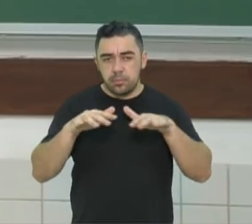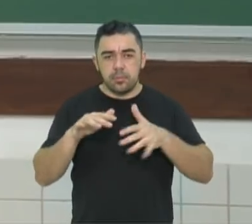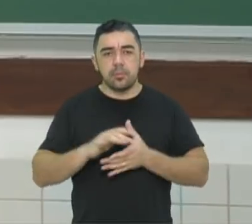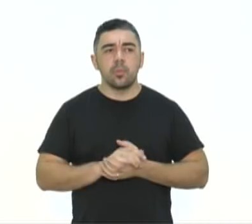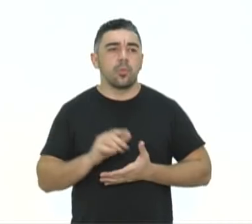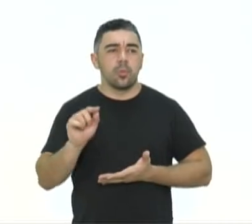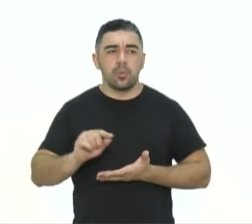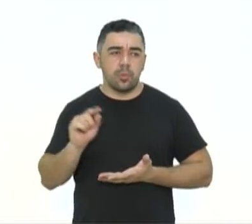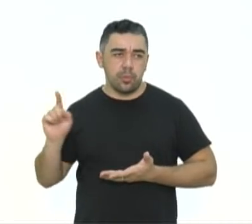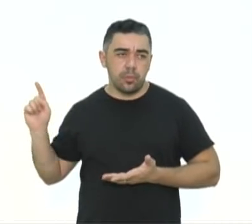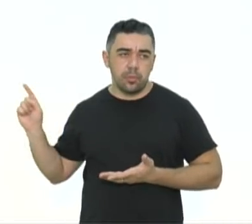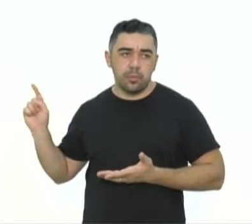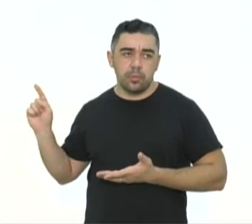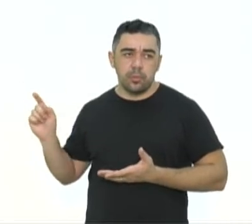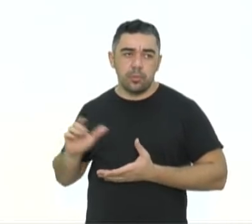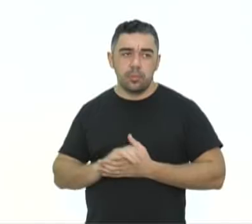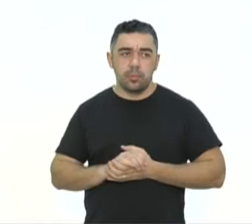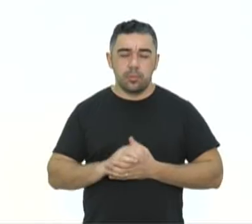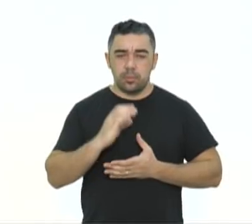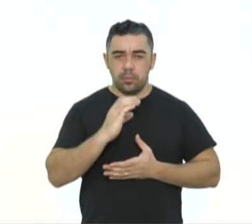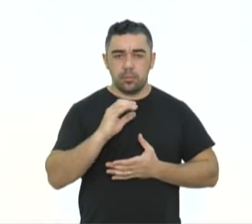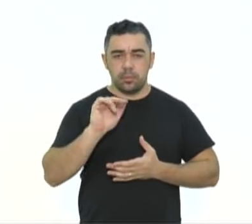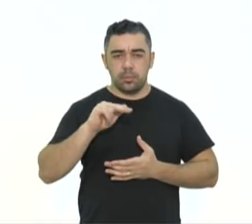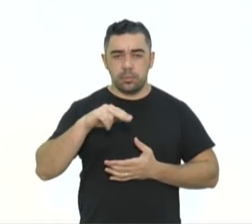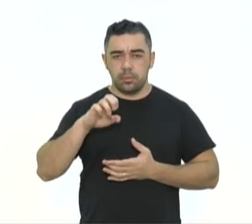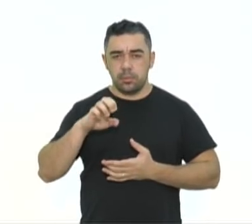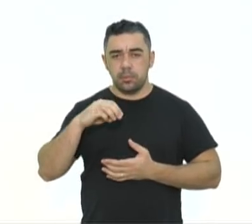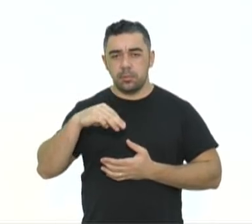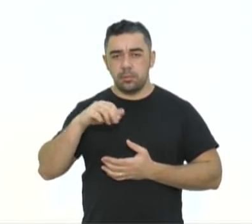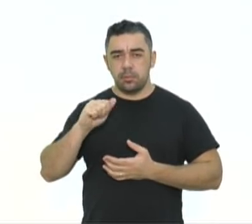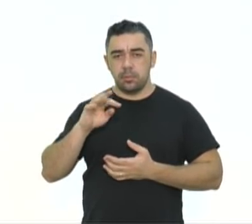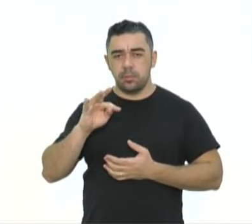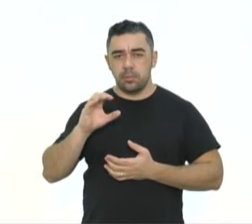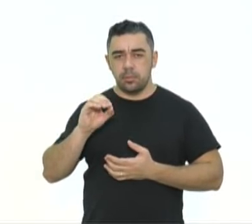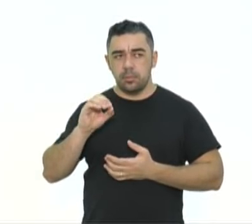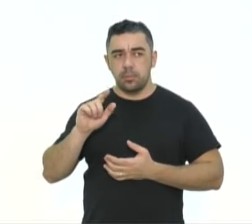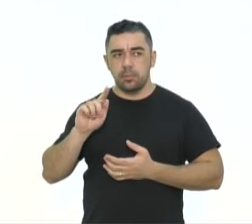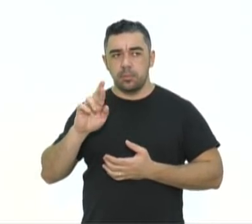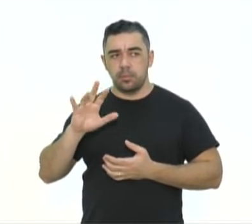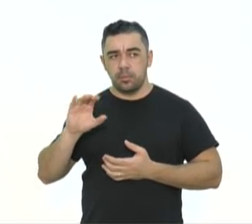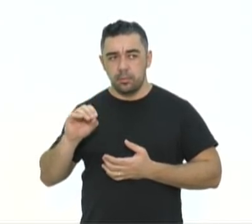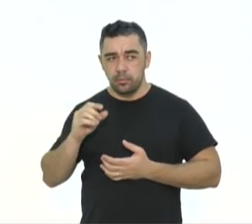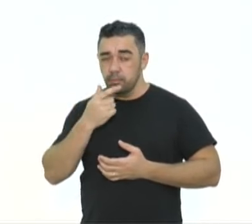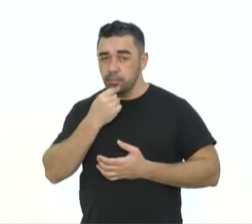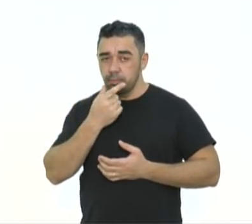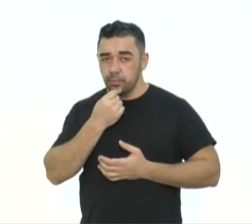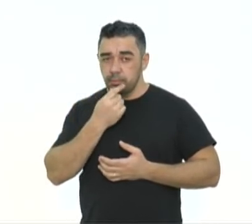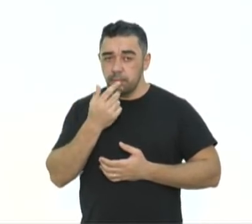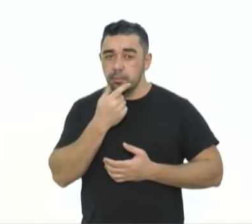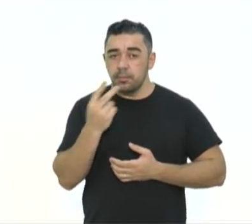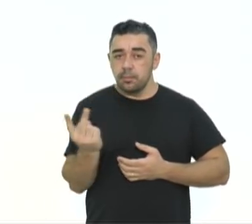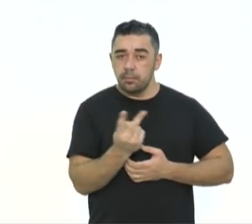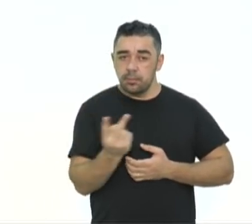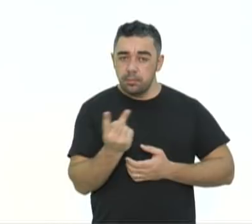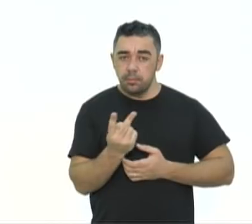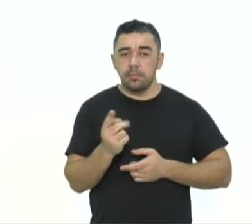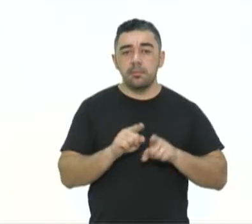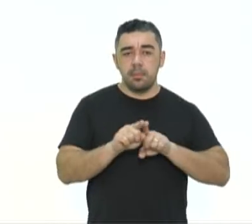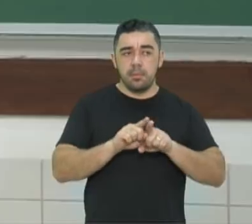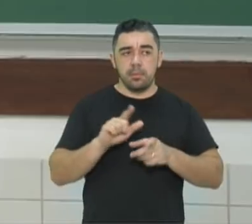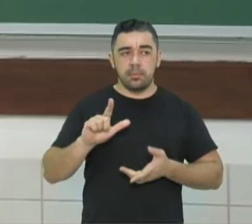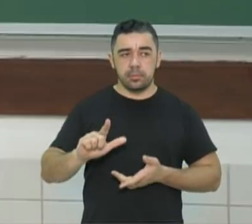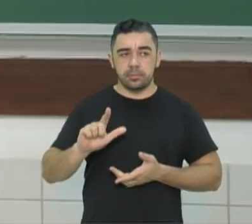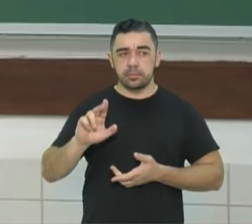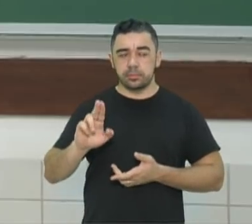questão do cinematógrafo, criado pelos irmãos Lumière. Esse objeto ele era